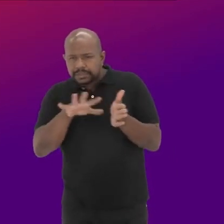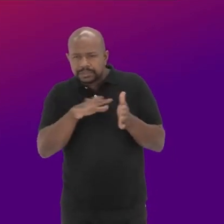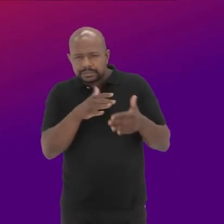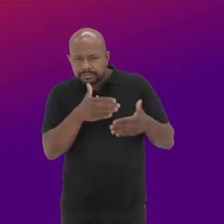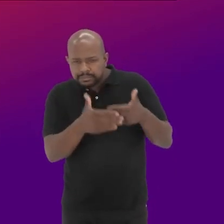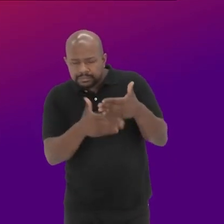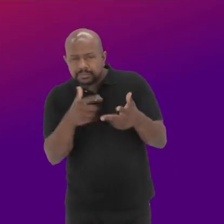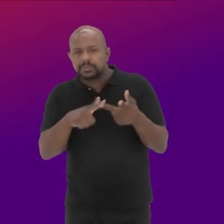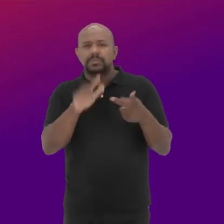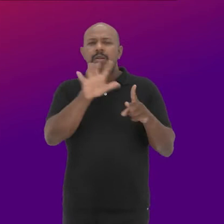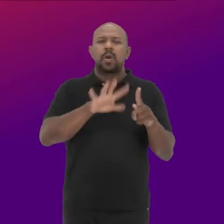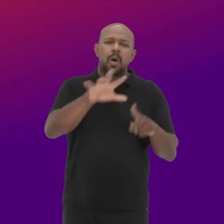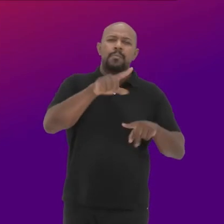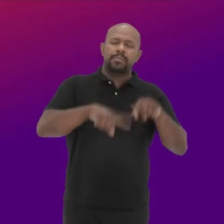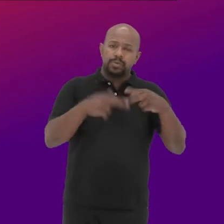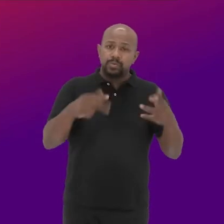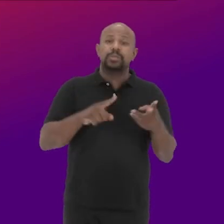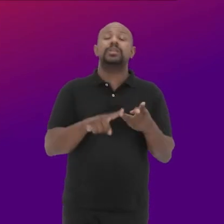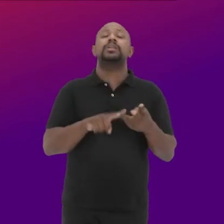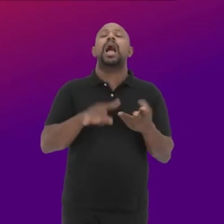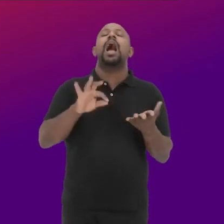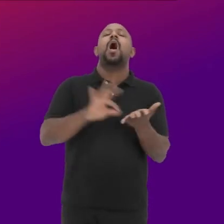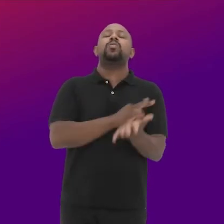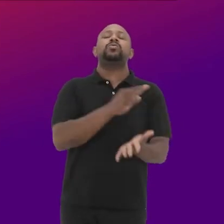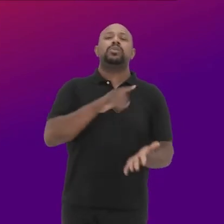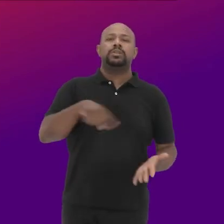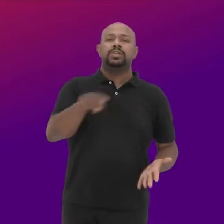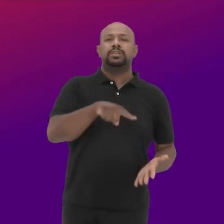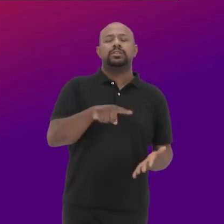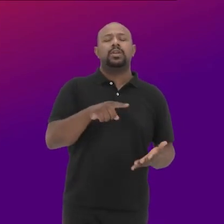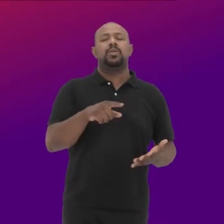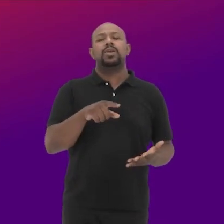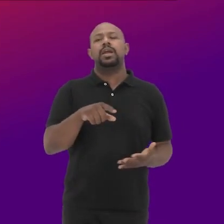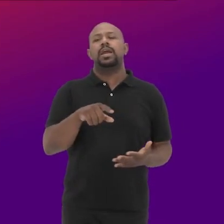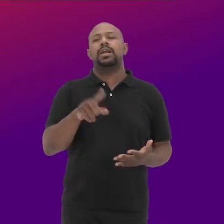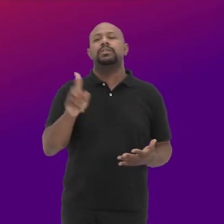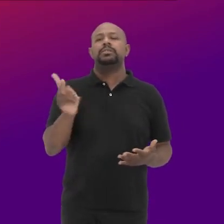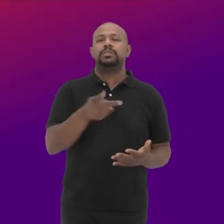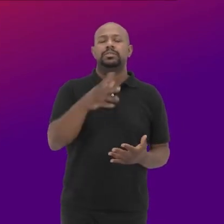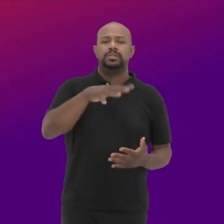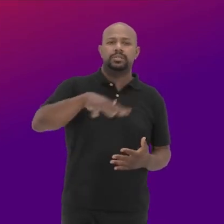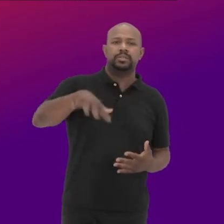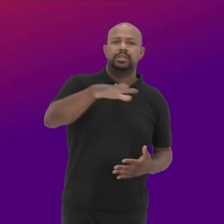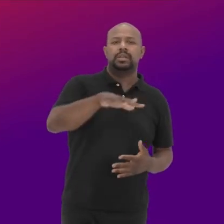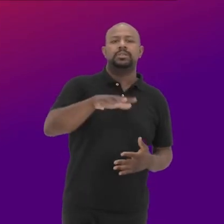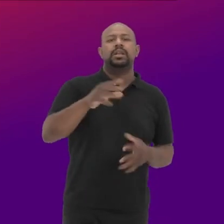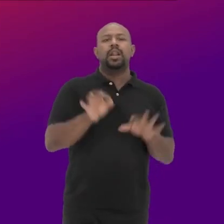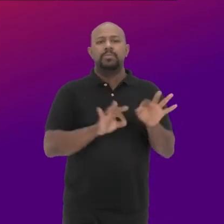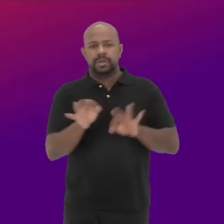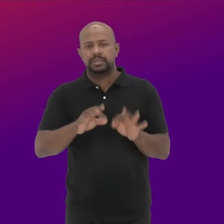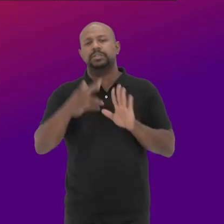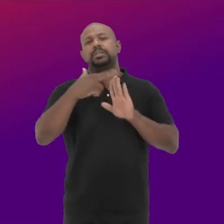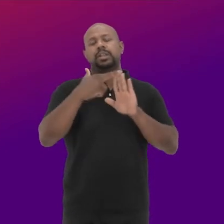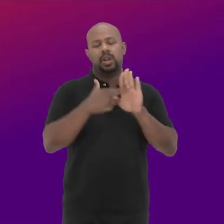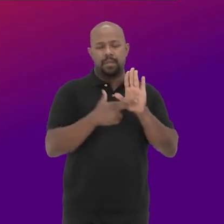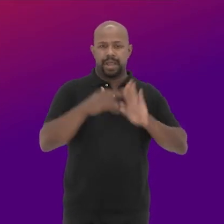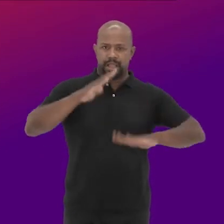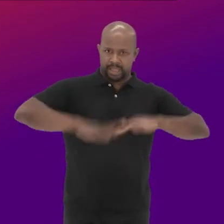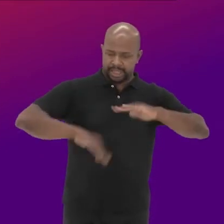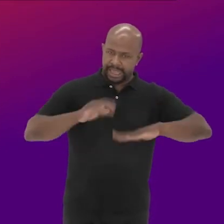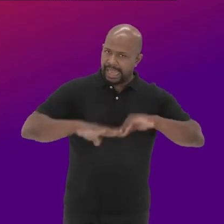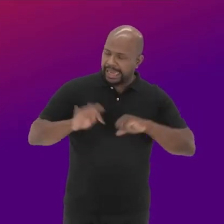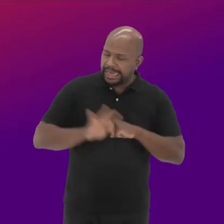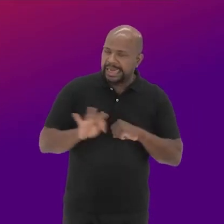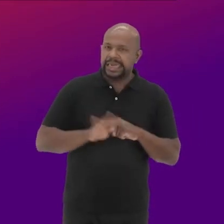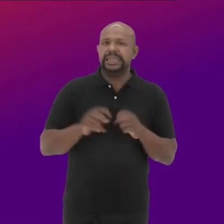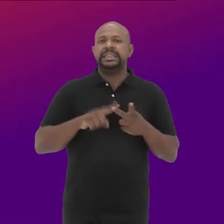demanda, no desenho do produto e na autorização diante das autoridades, a elaboração da norma